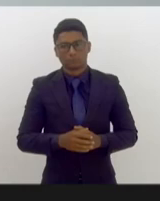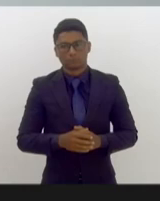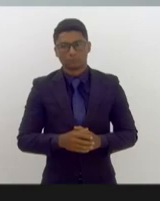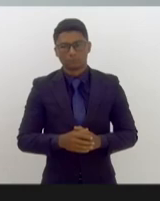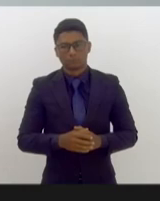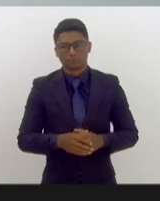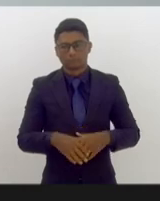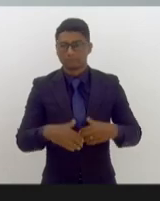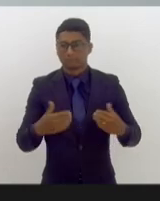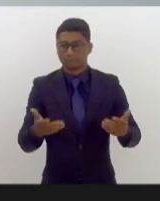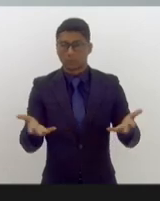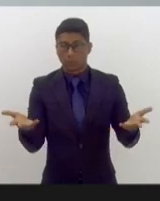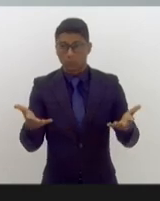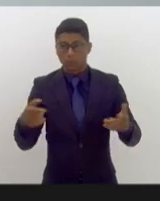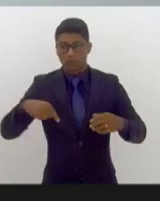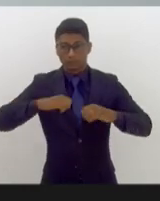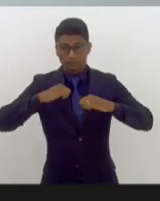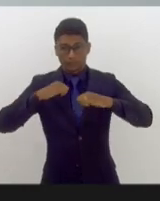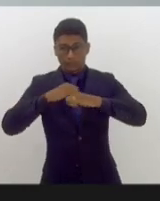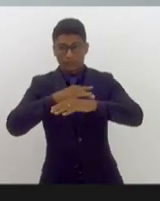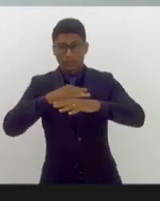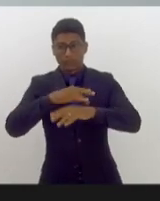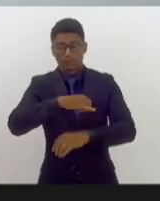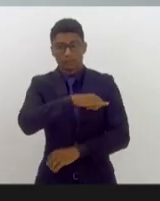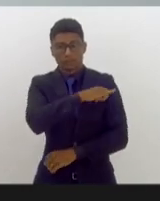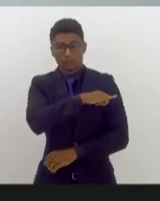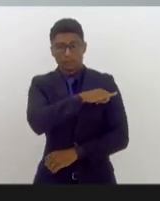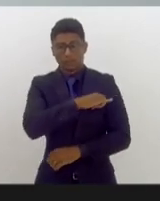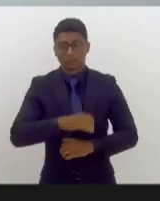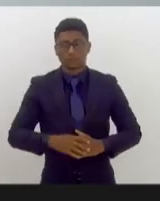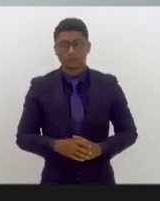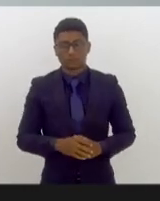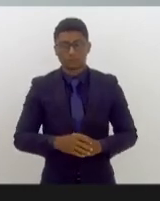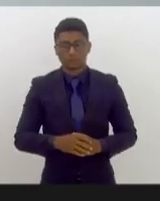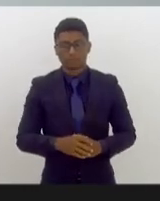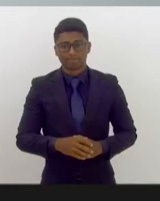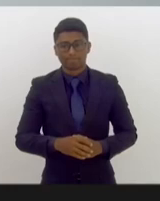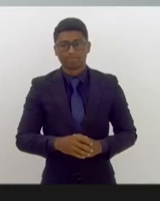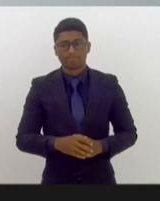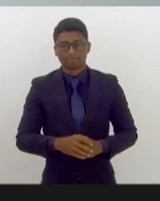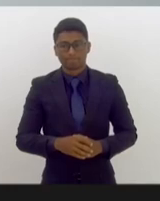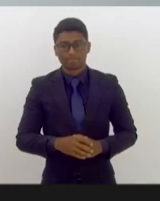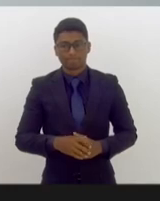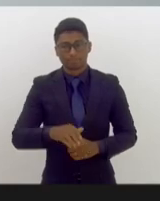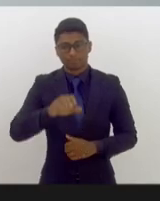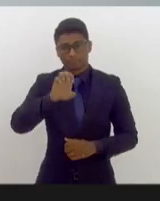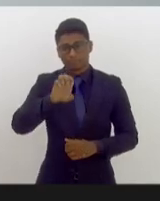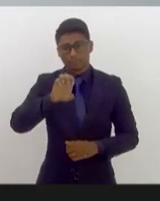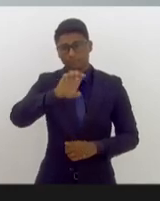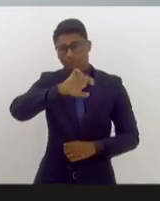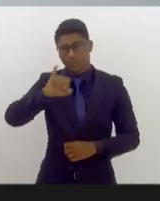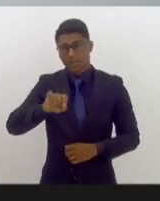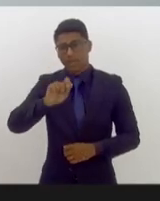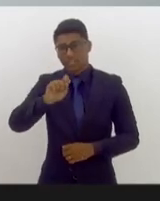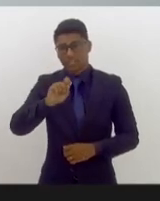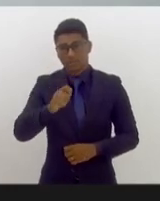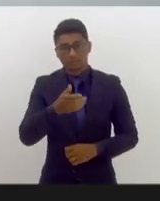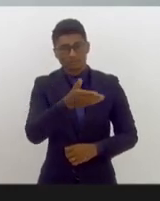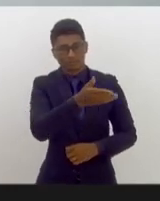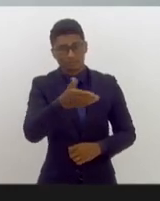com que na cidade do Rio de Janeiro, por exemplo, nós tenhamos uma demanda para a EJA represada